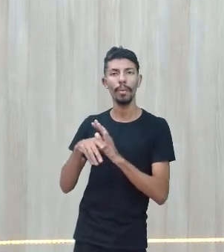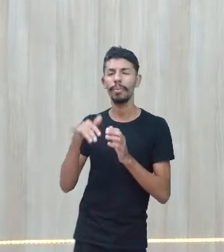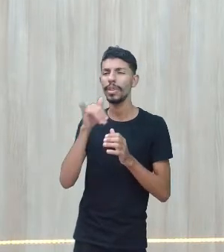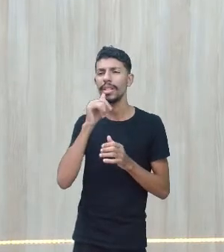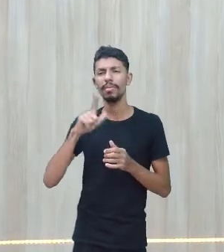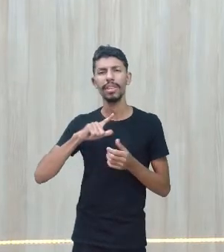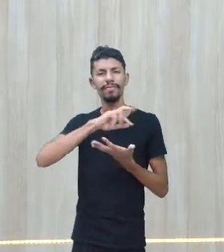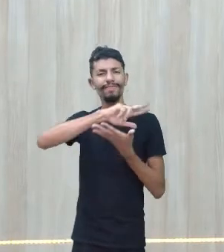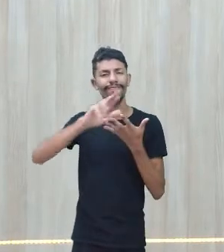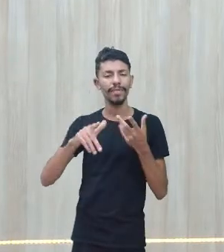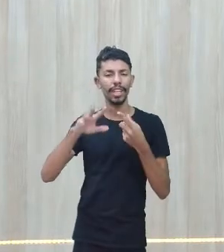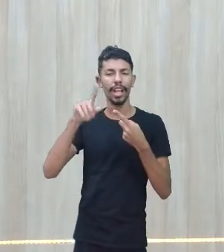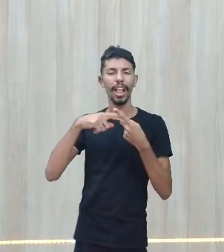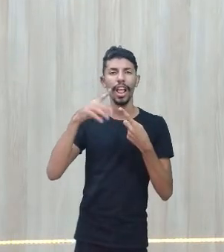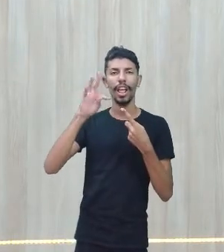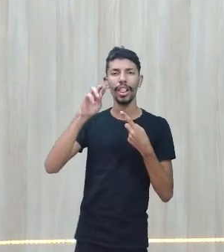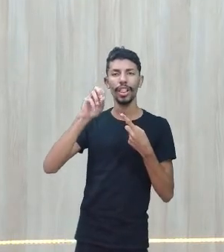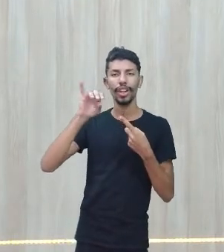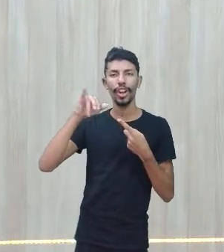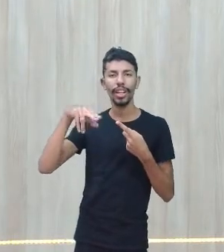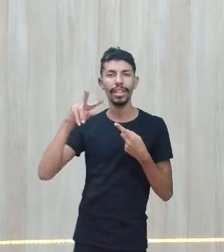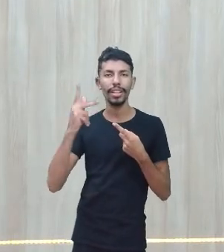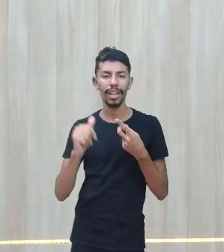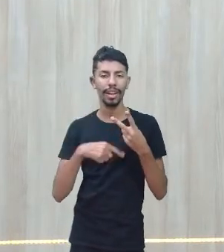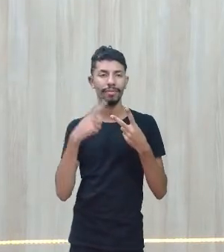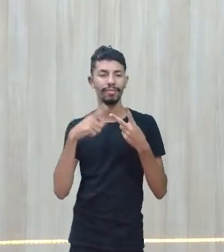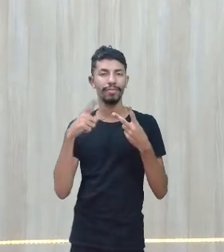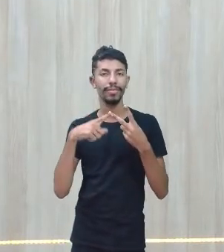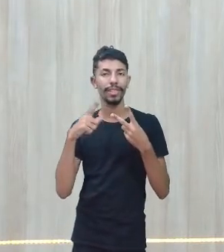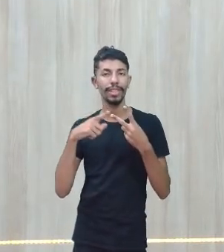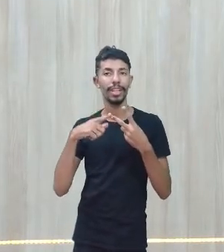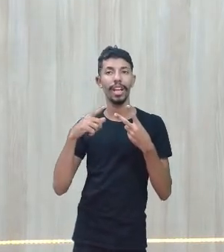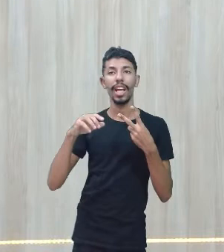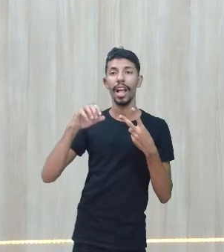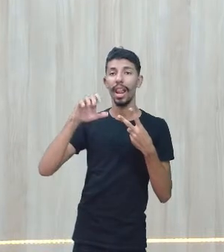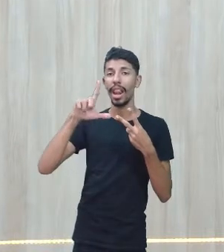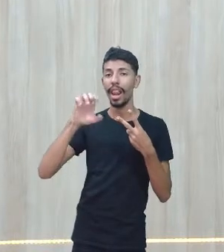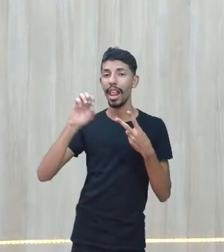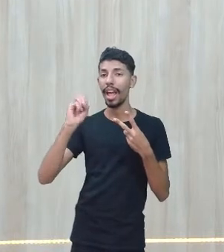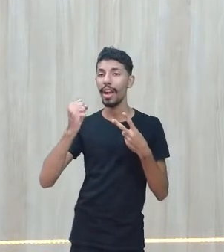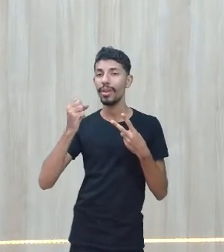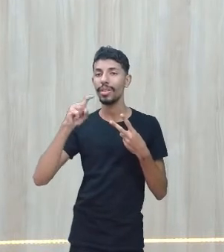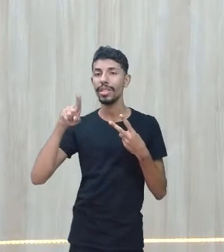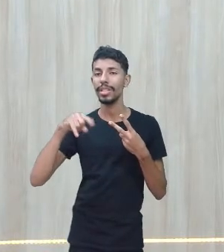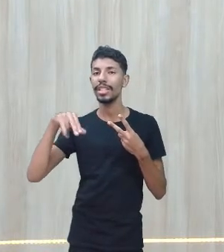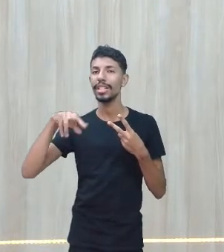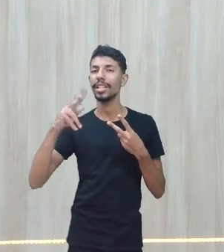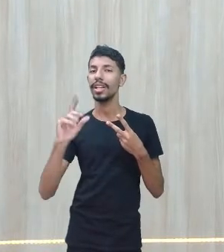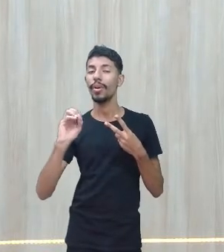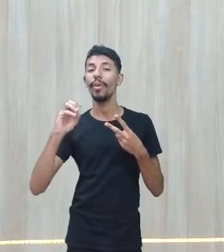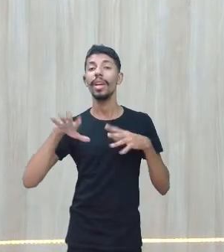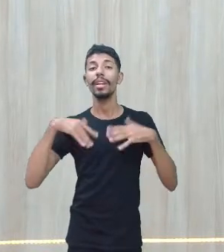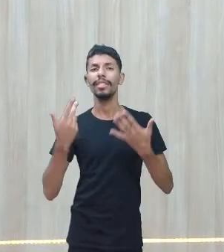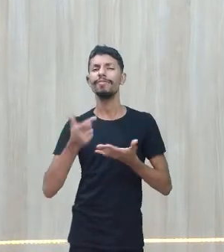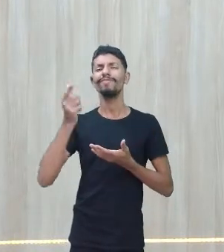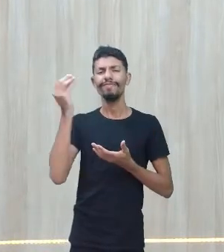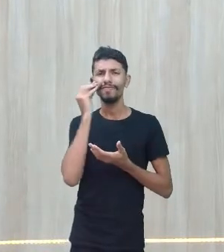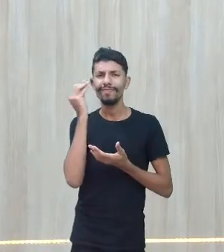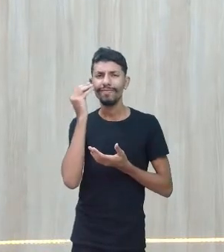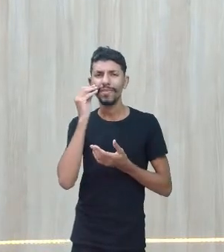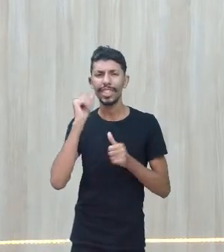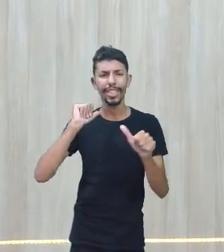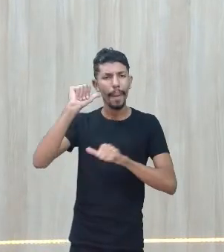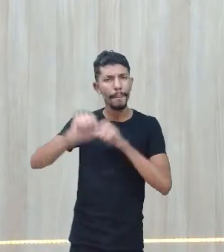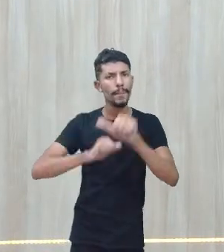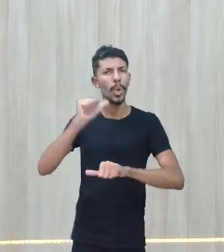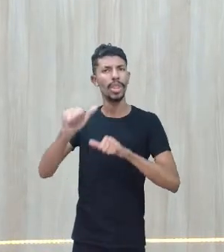Tchevchan, que é o louco, como MC Leozinho. Eles tentam fazer uma repaginada, porque, tipo, naquela época existia